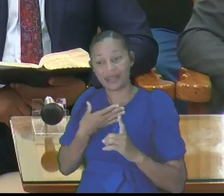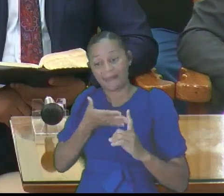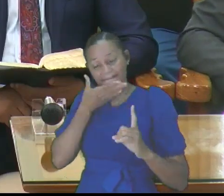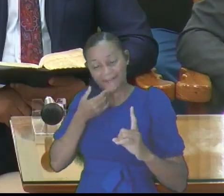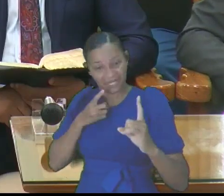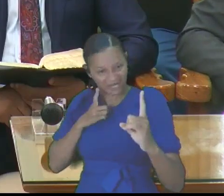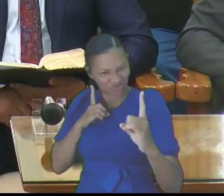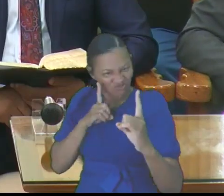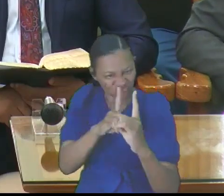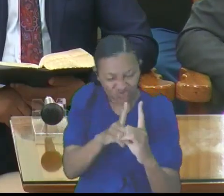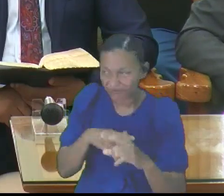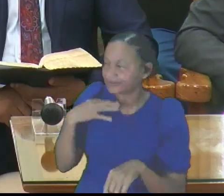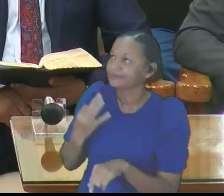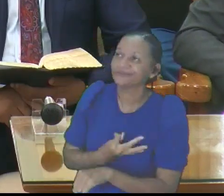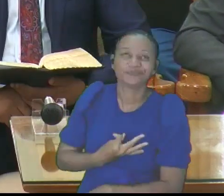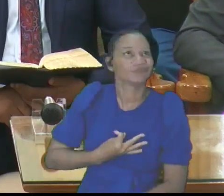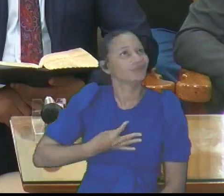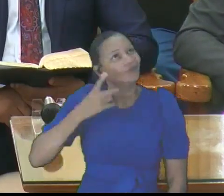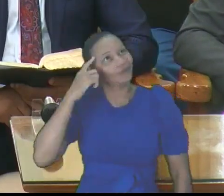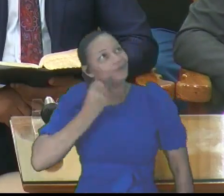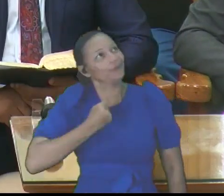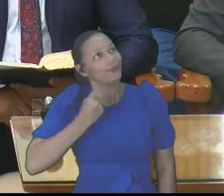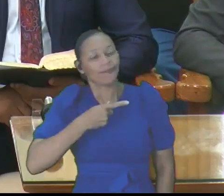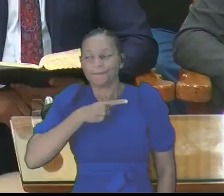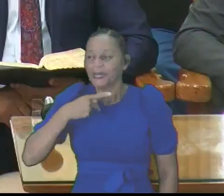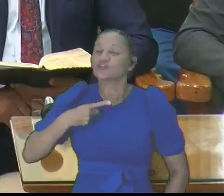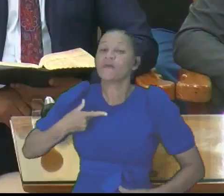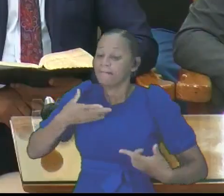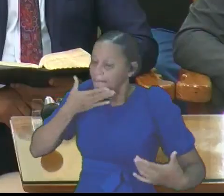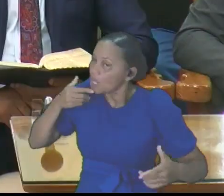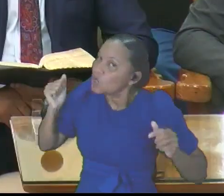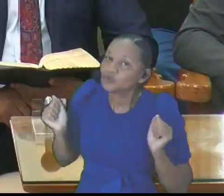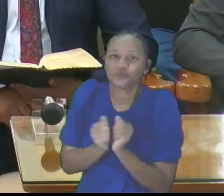de você fazendo raiva a você do que longe.